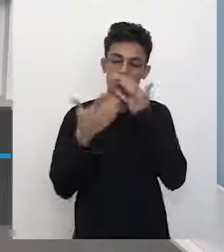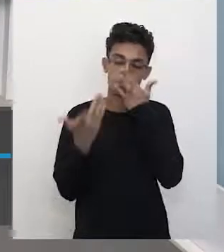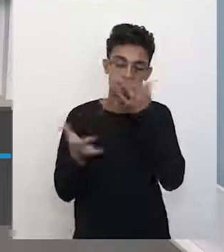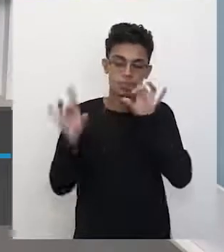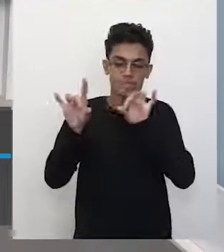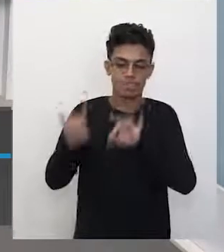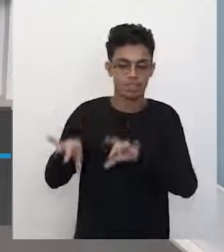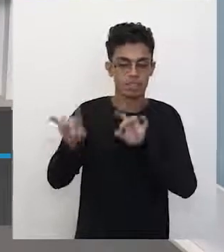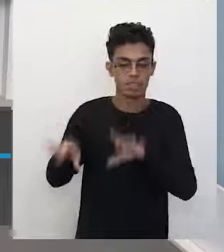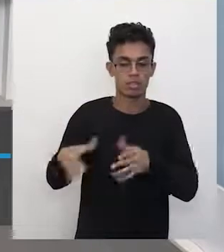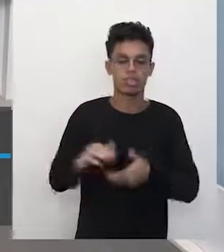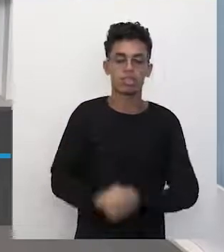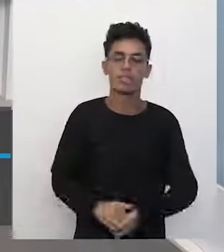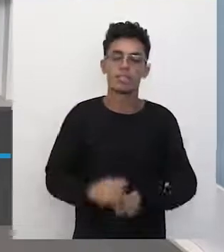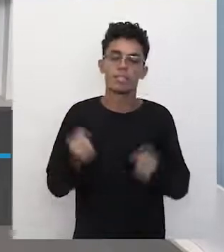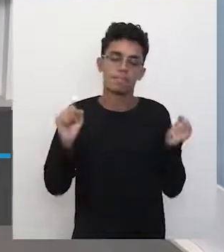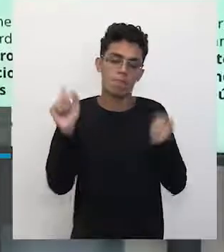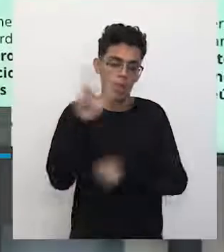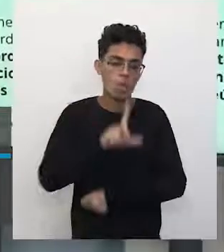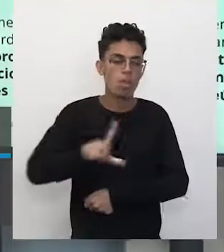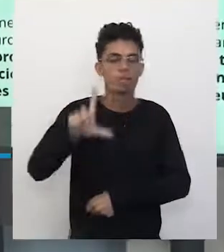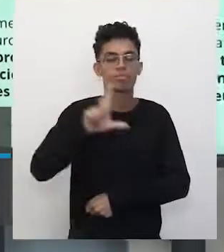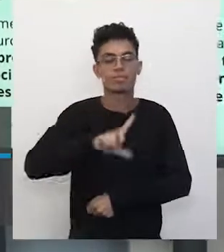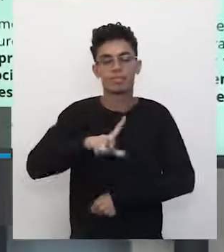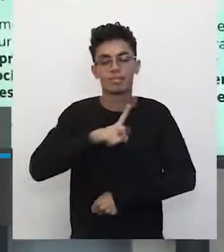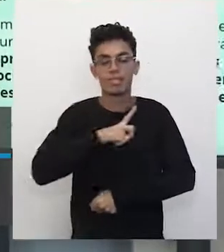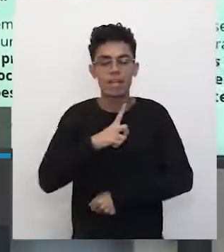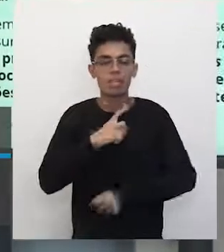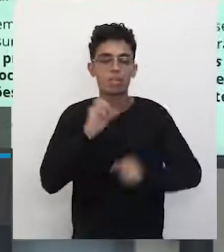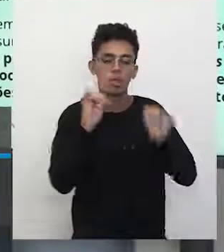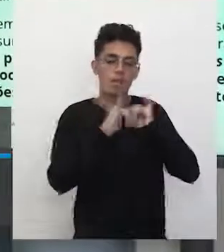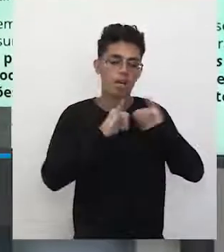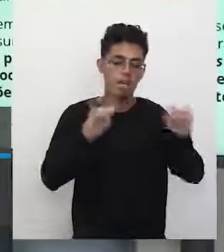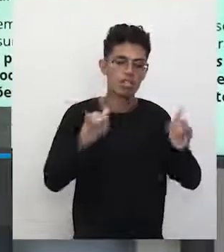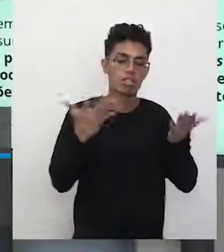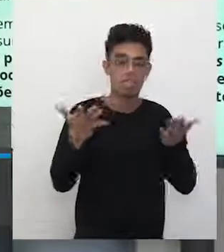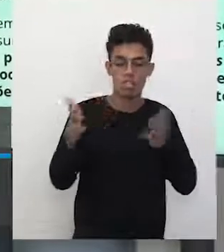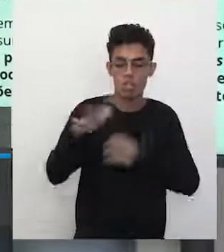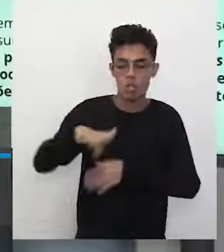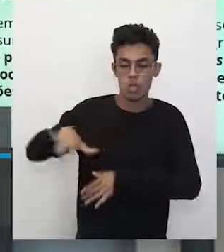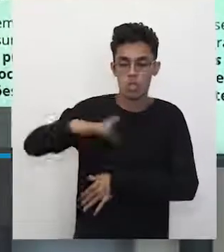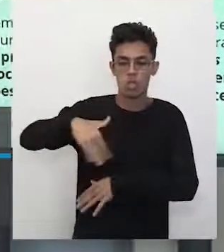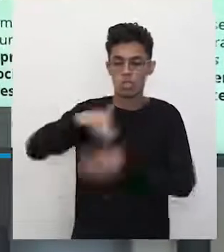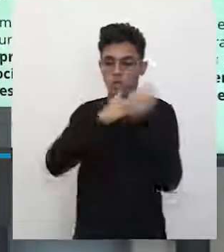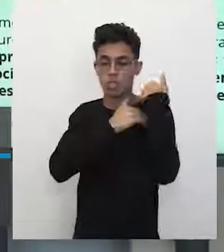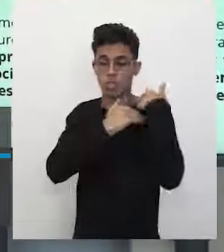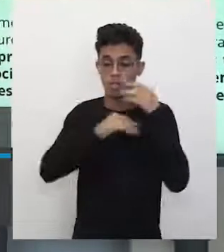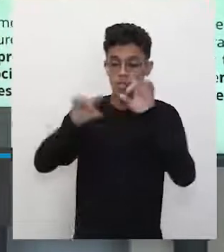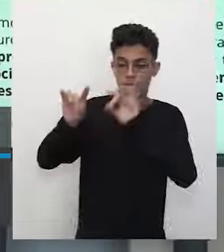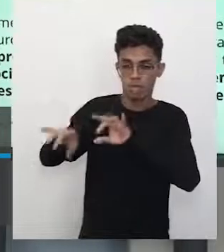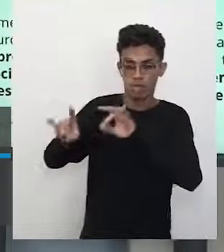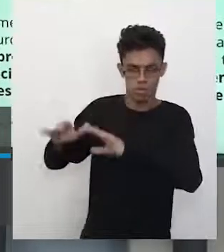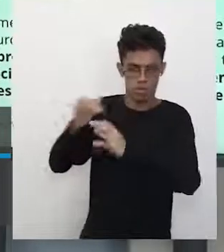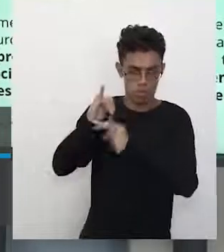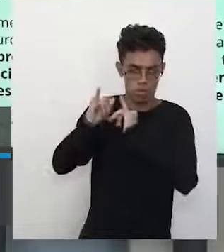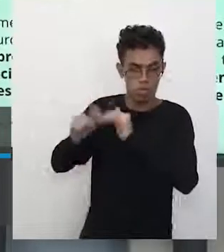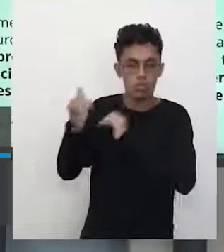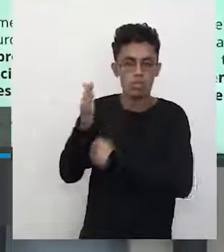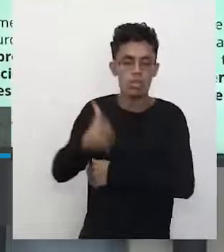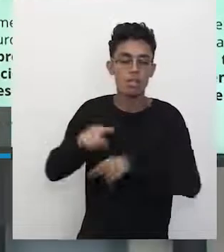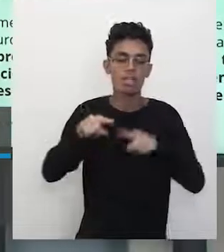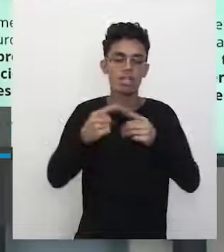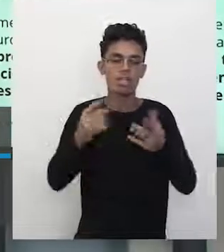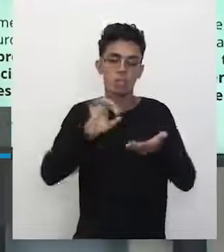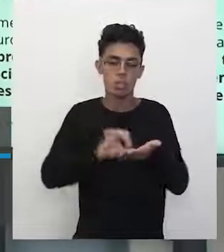vamos aí, claro, estamos levando essa demanda, né, para o corpo técnico aqui do Centro de Mídias, mas